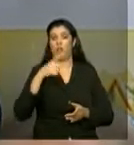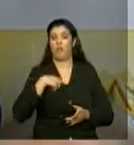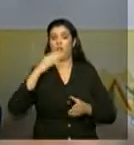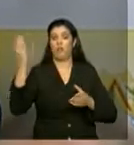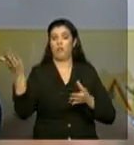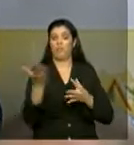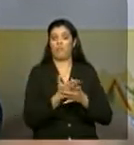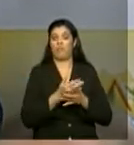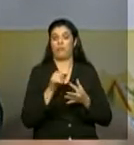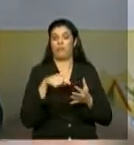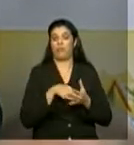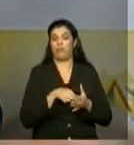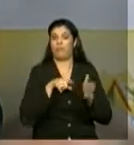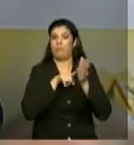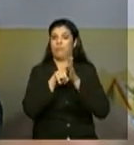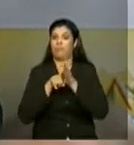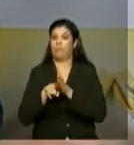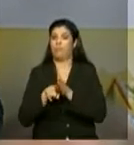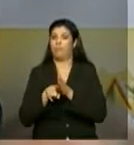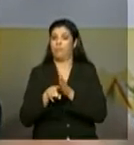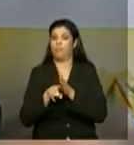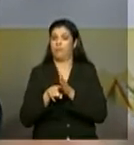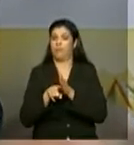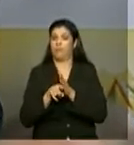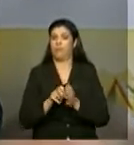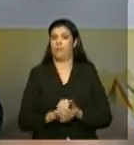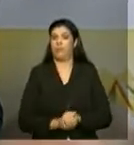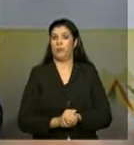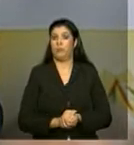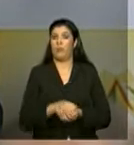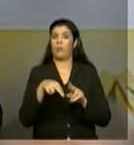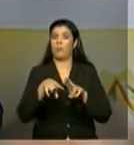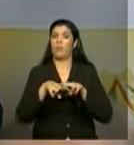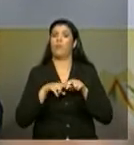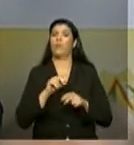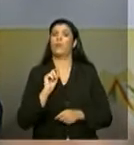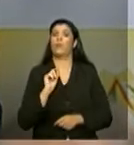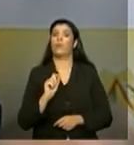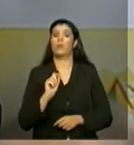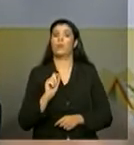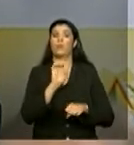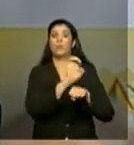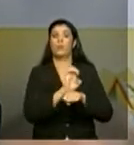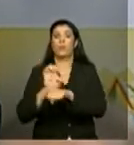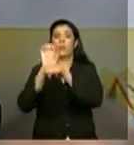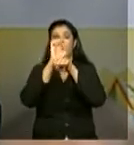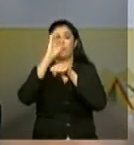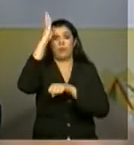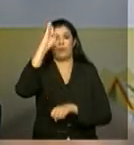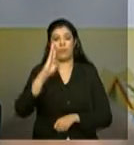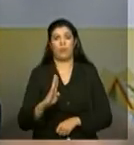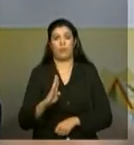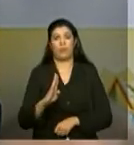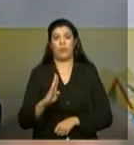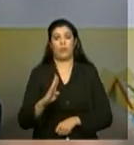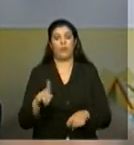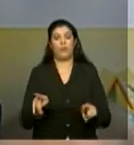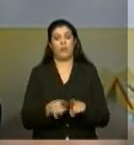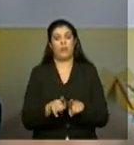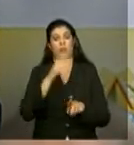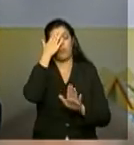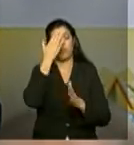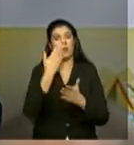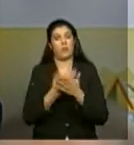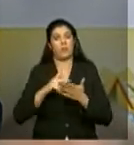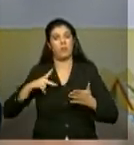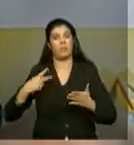do processo investigatório e que portanto o estado brasileiro e acho que esta situação